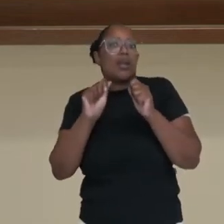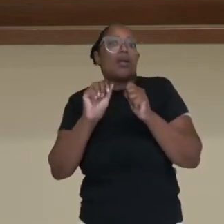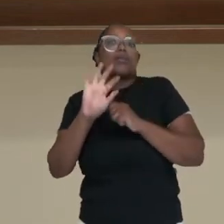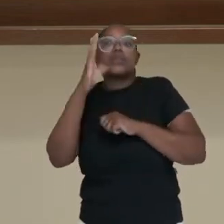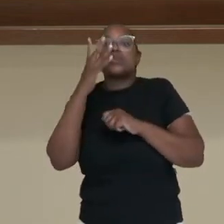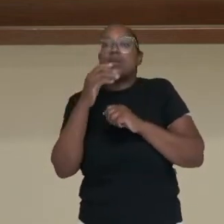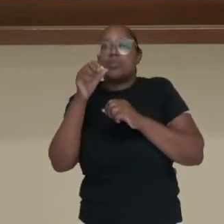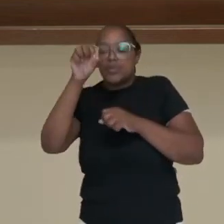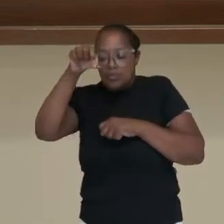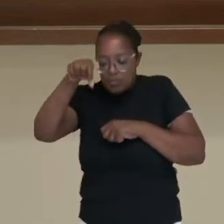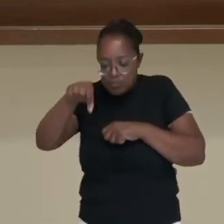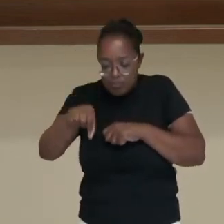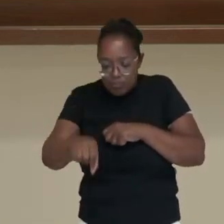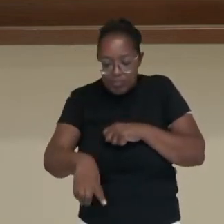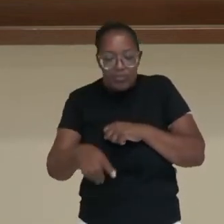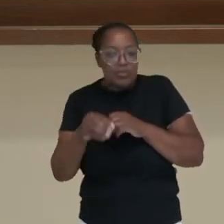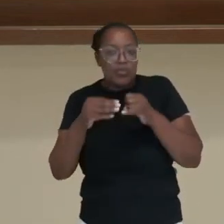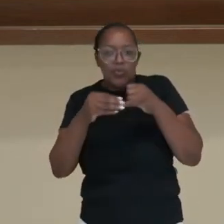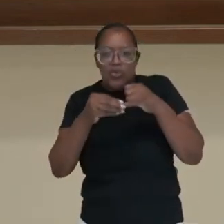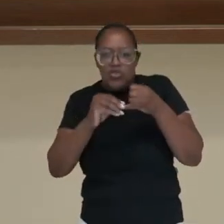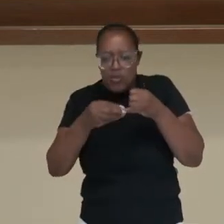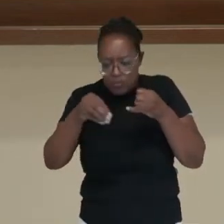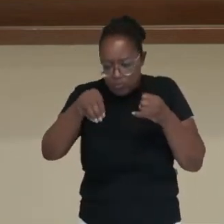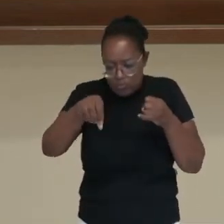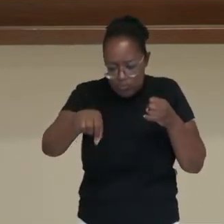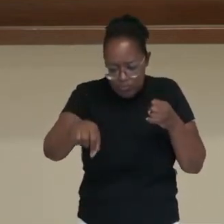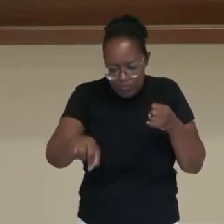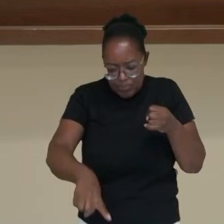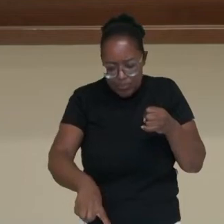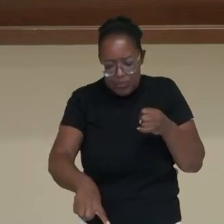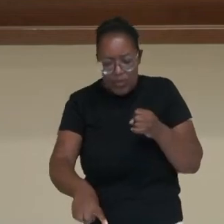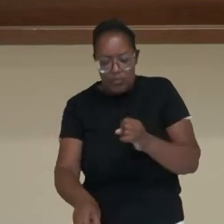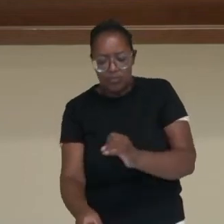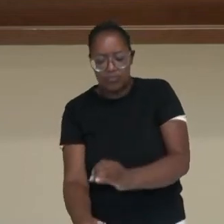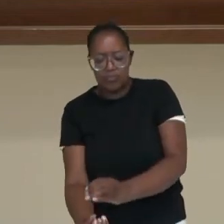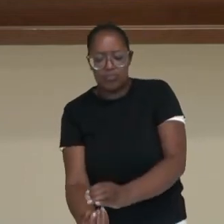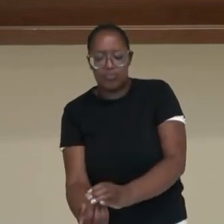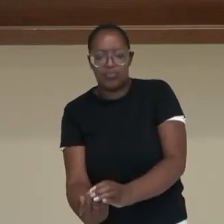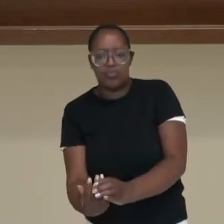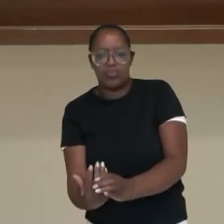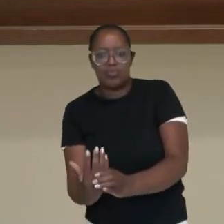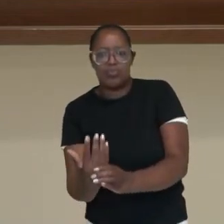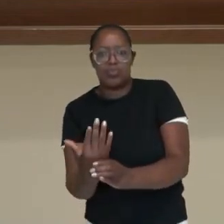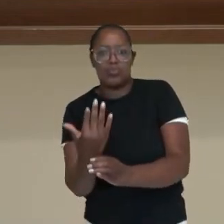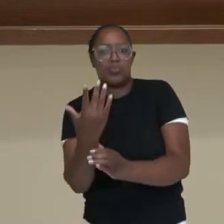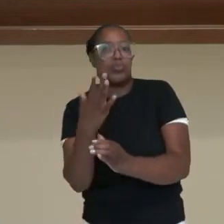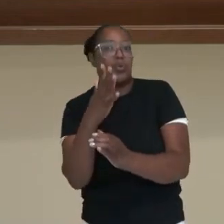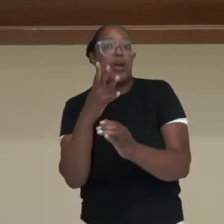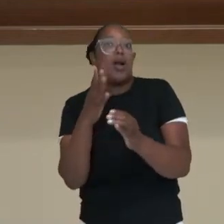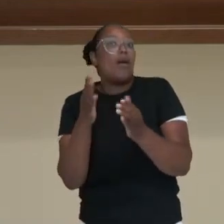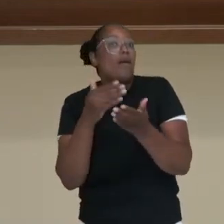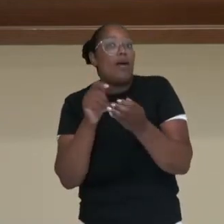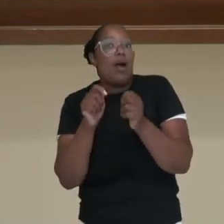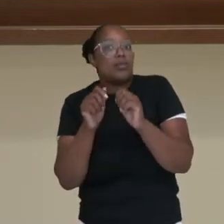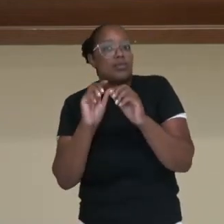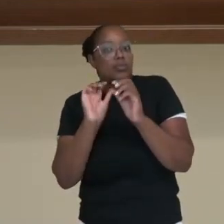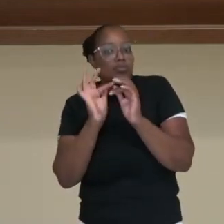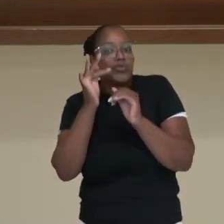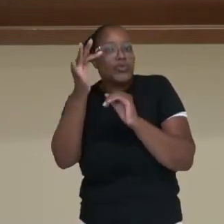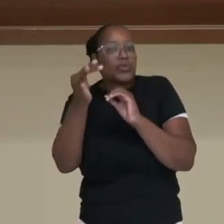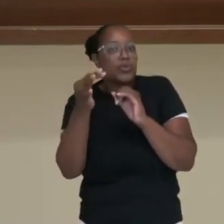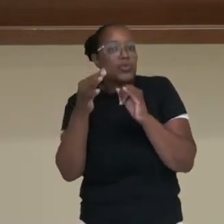você planta um feijão, um grãozinho de feijão que é a semente, em ato ele é, mas em potência ele tem